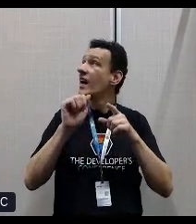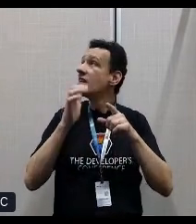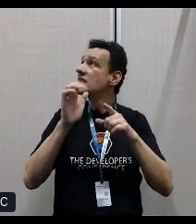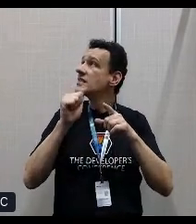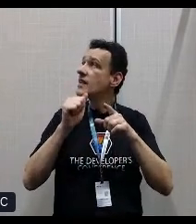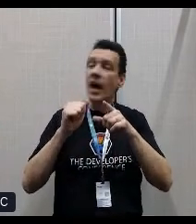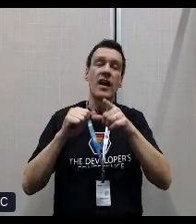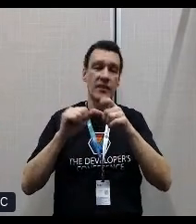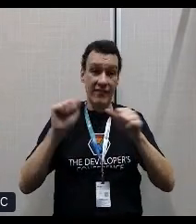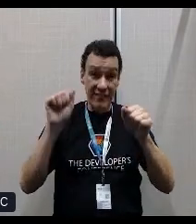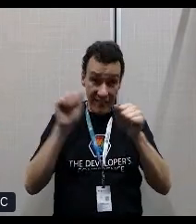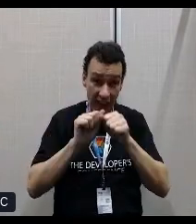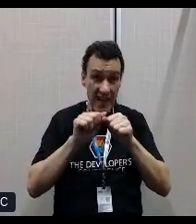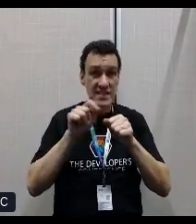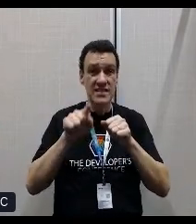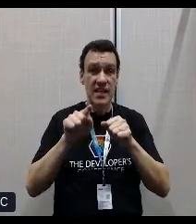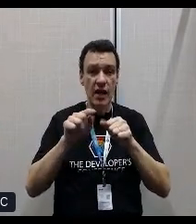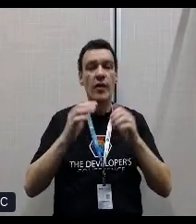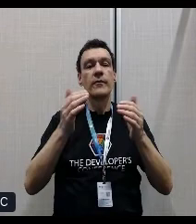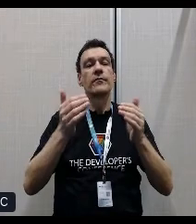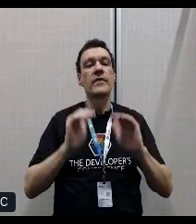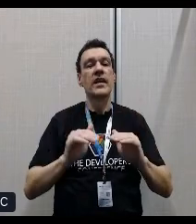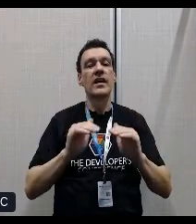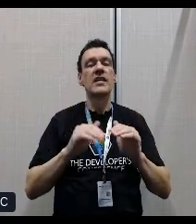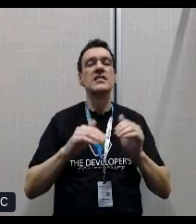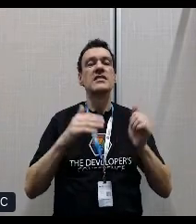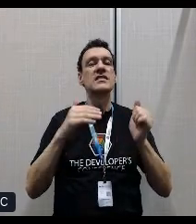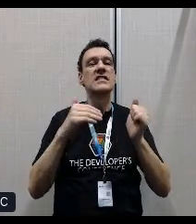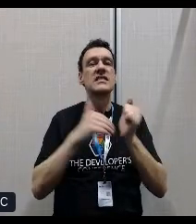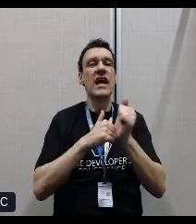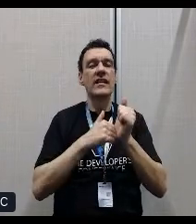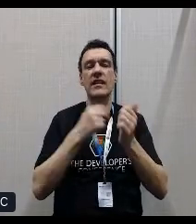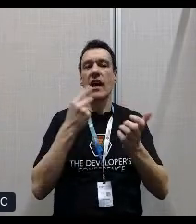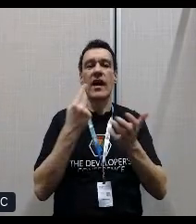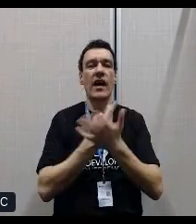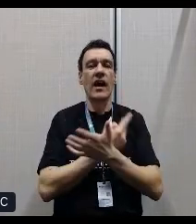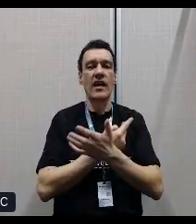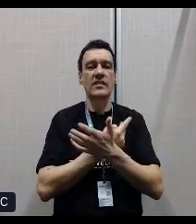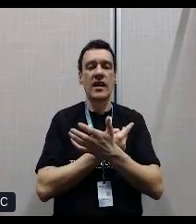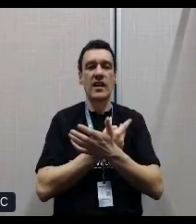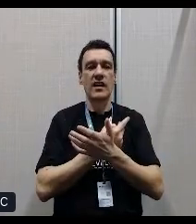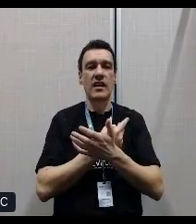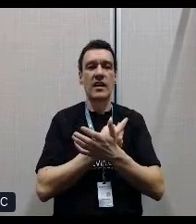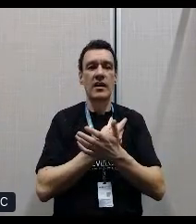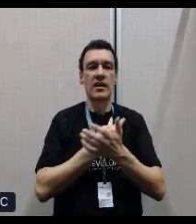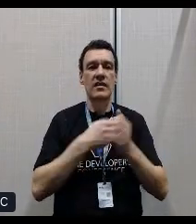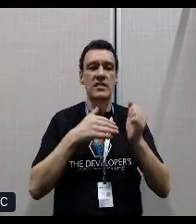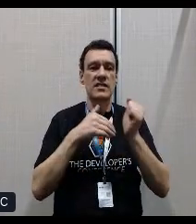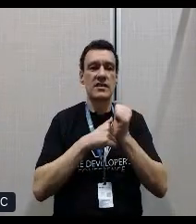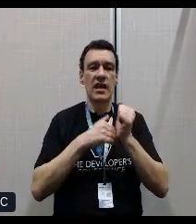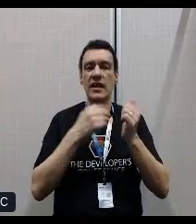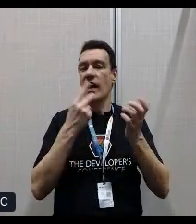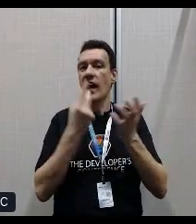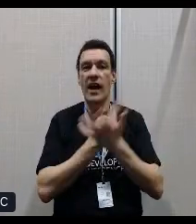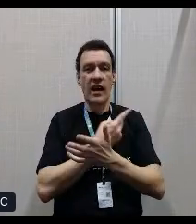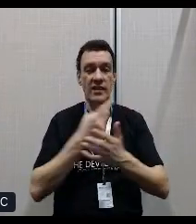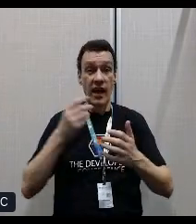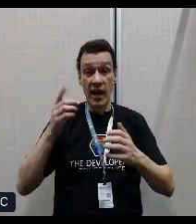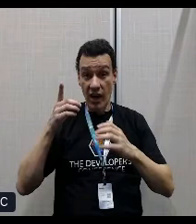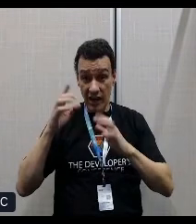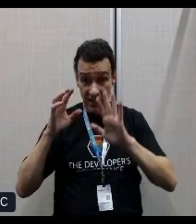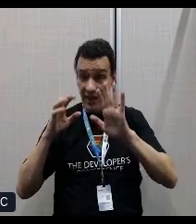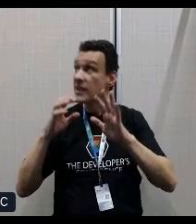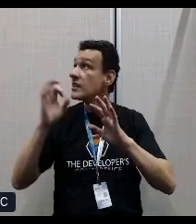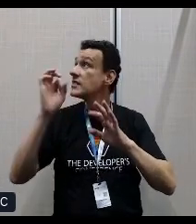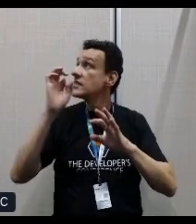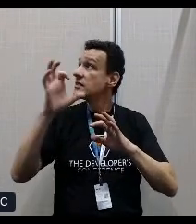auxiliar embaixo, né? Dizendo senha incorreta, informando ao usuário o que aquela cor significa, porque caso ele não enxergue a cor, ele consegue identificar